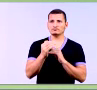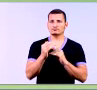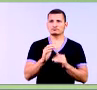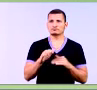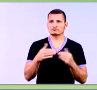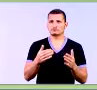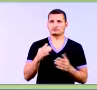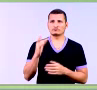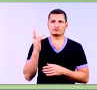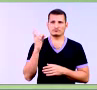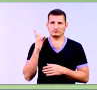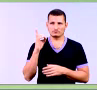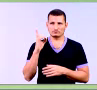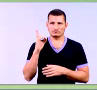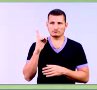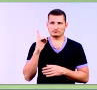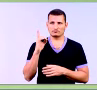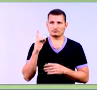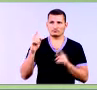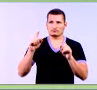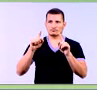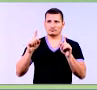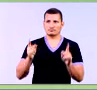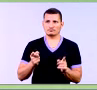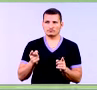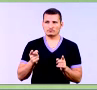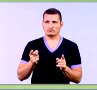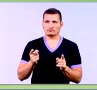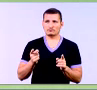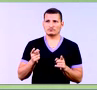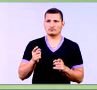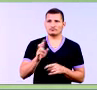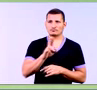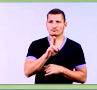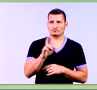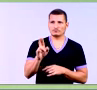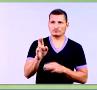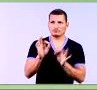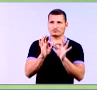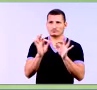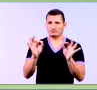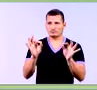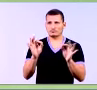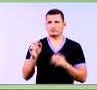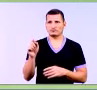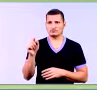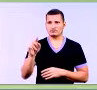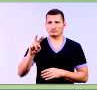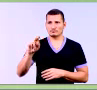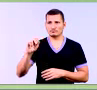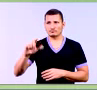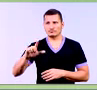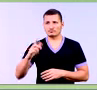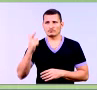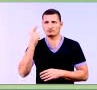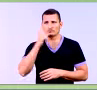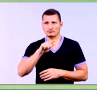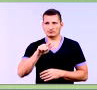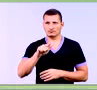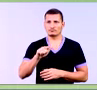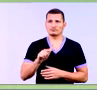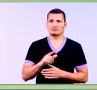com $, abre parênteses, nome do elemento, ponto .val, eu consigo obter o